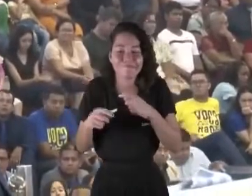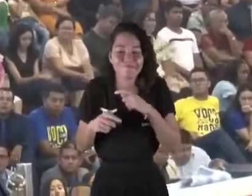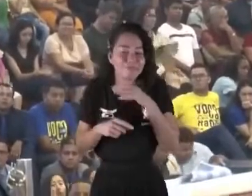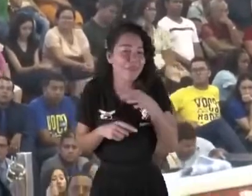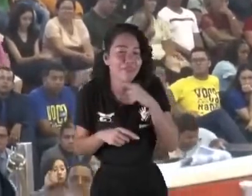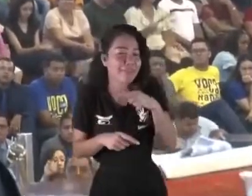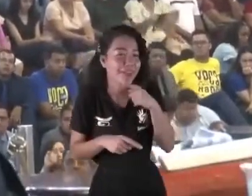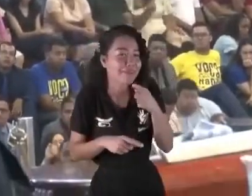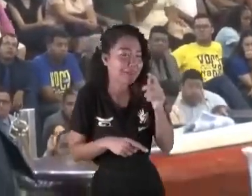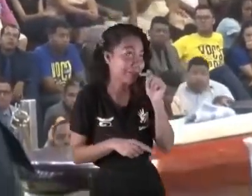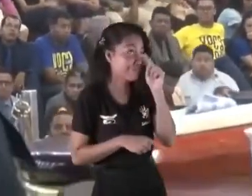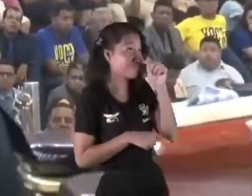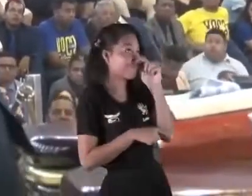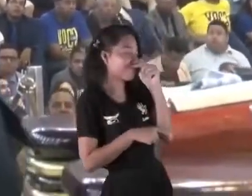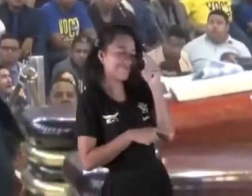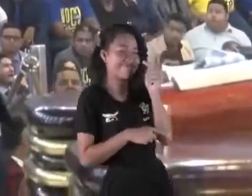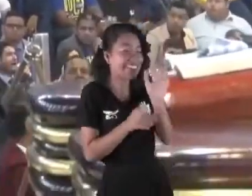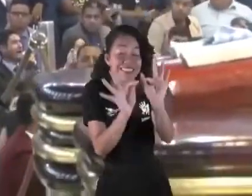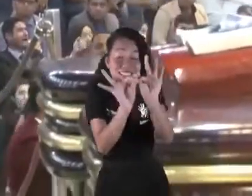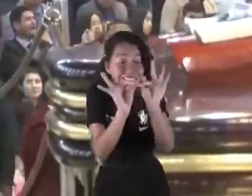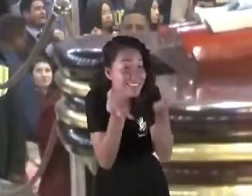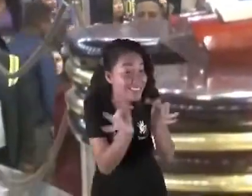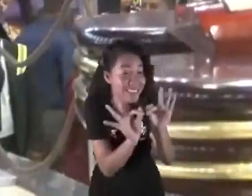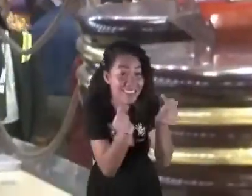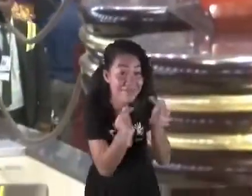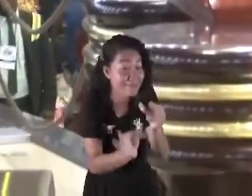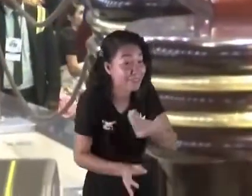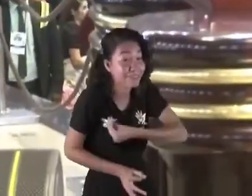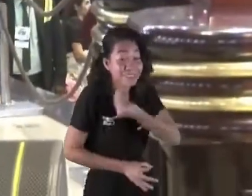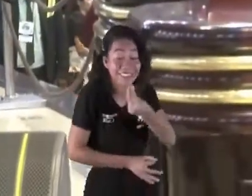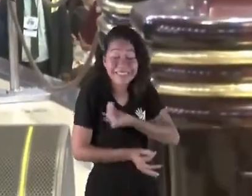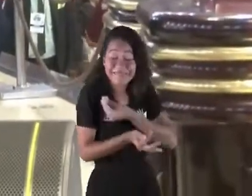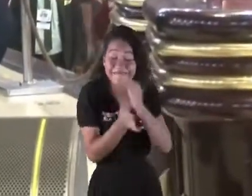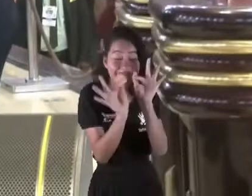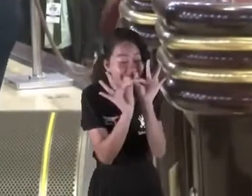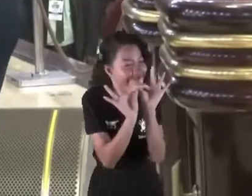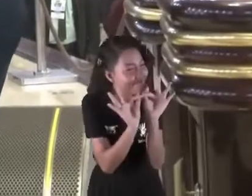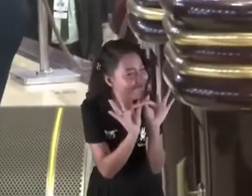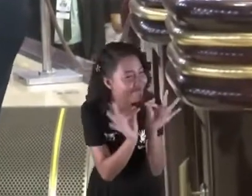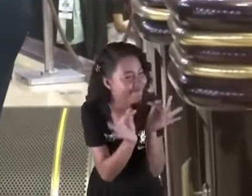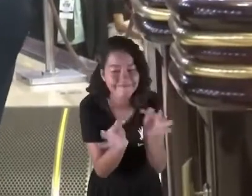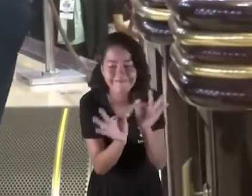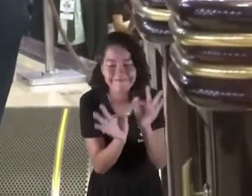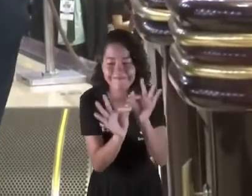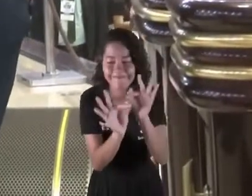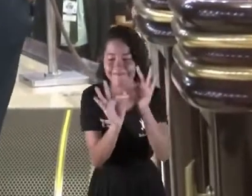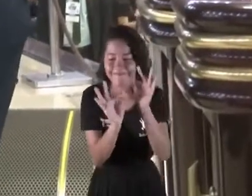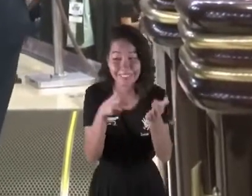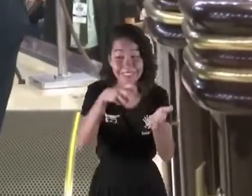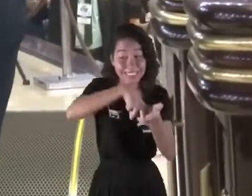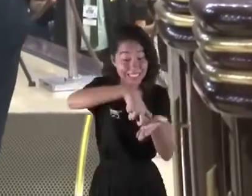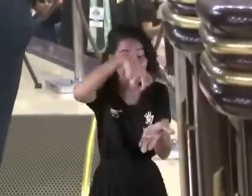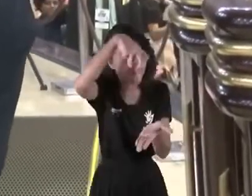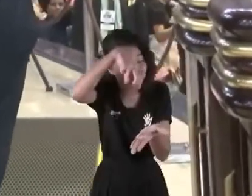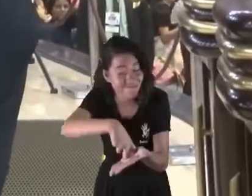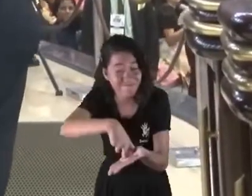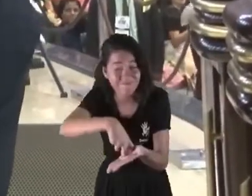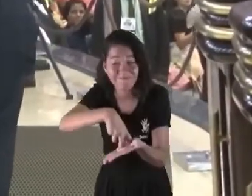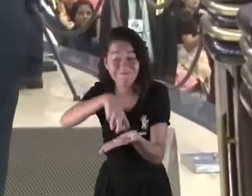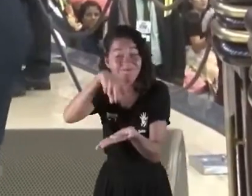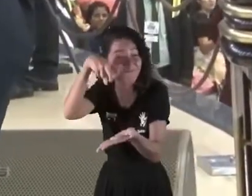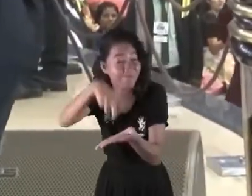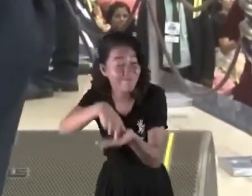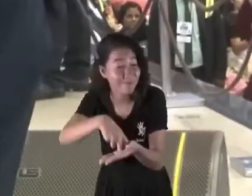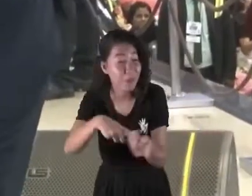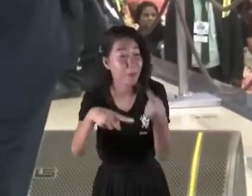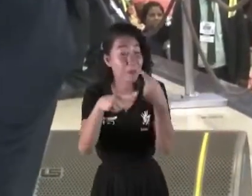Caiu, caiu, caiu, caiu, caiu. A glória de